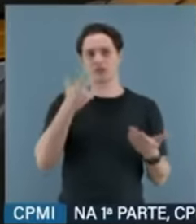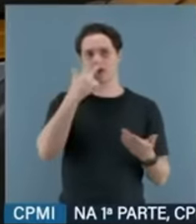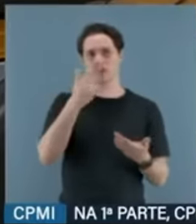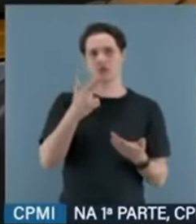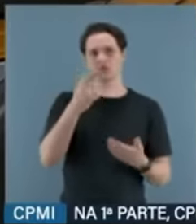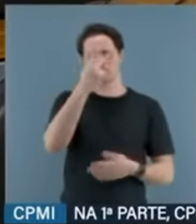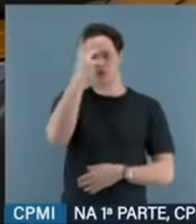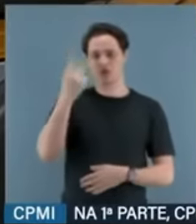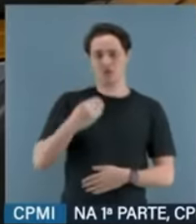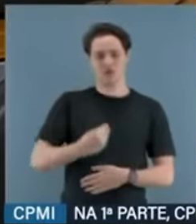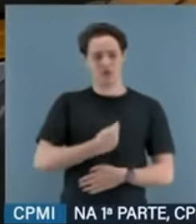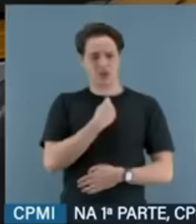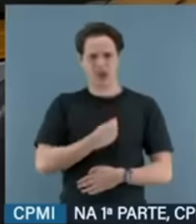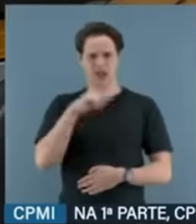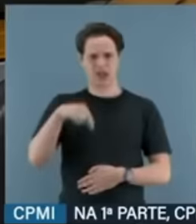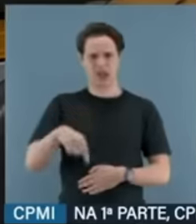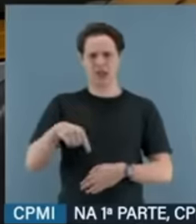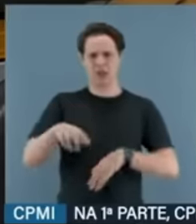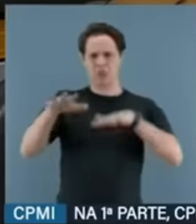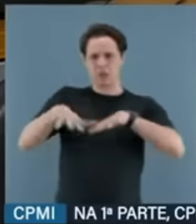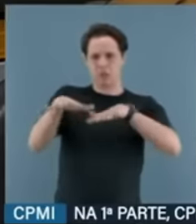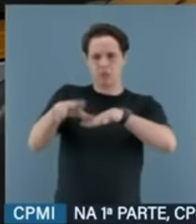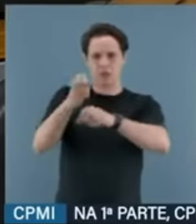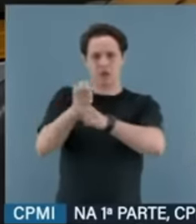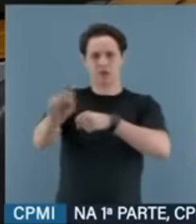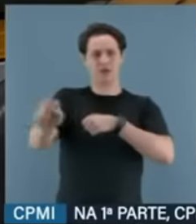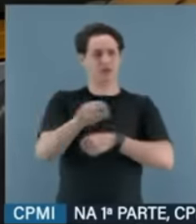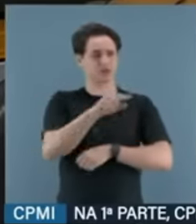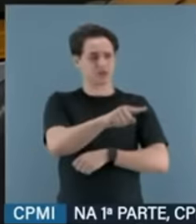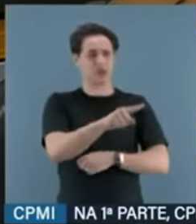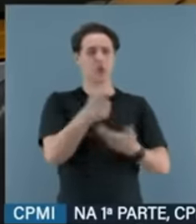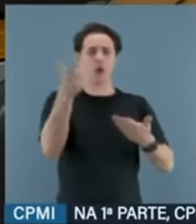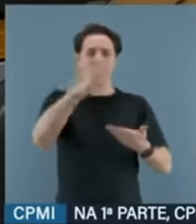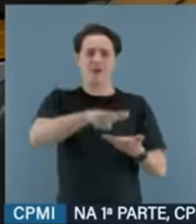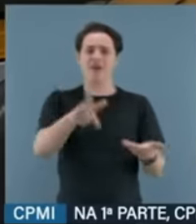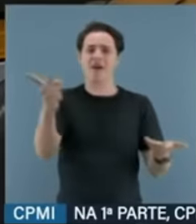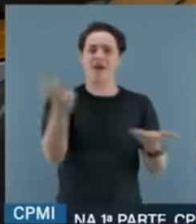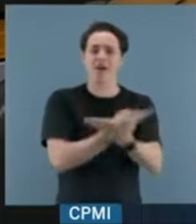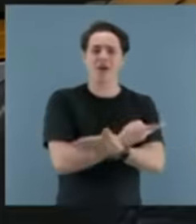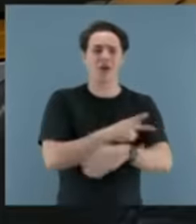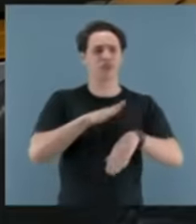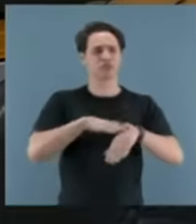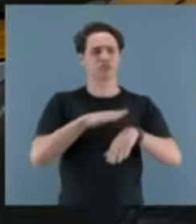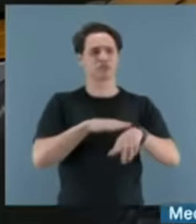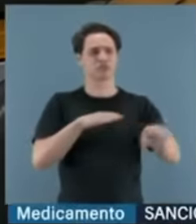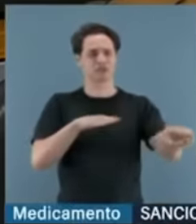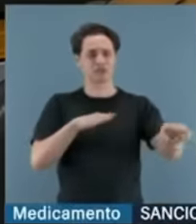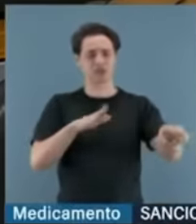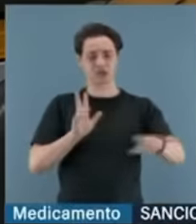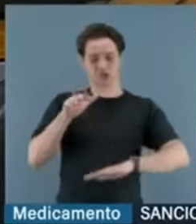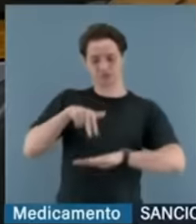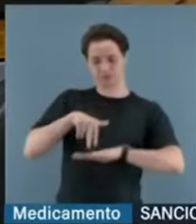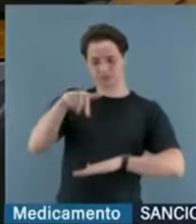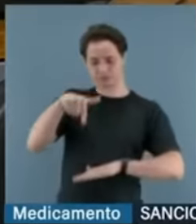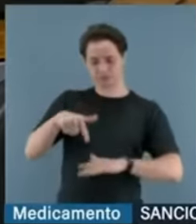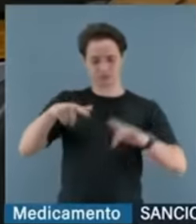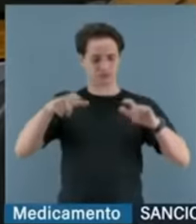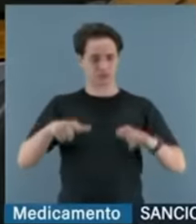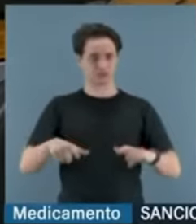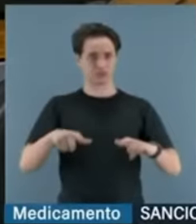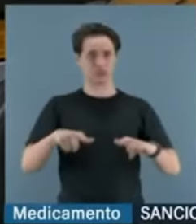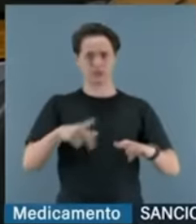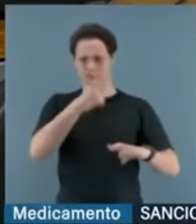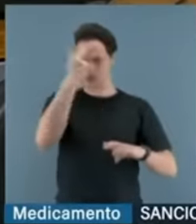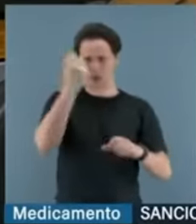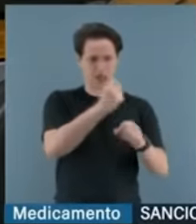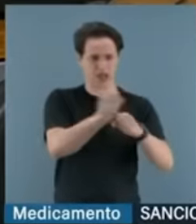daqueles que estiveram aqui depredando. E o senhor peca mais uma vez quando aqui no local onde estavam